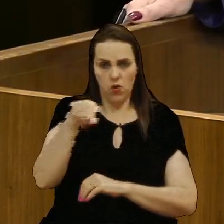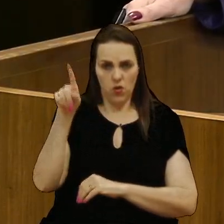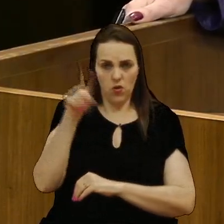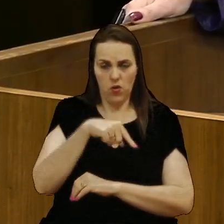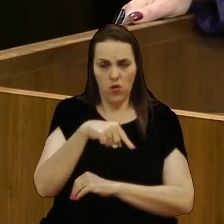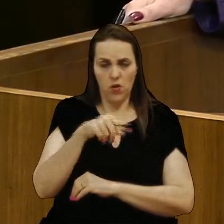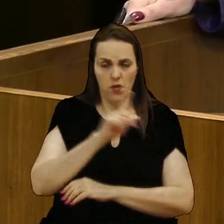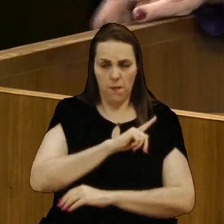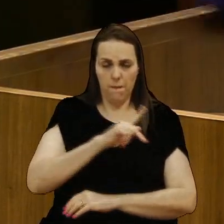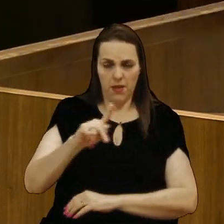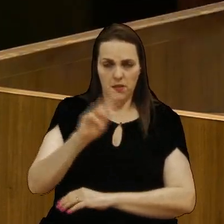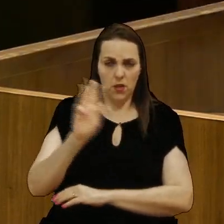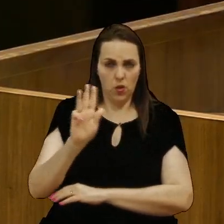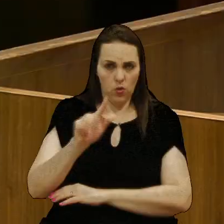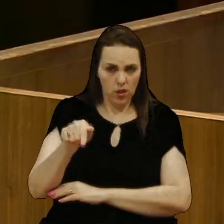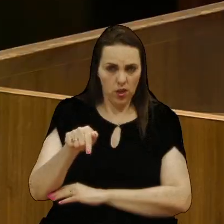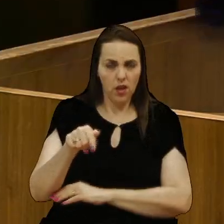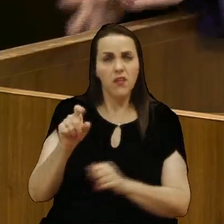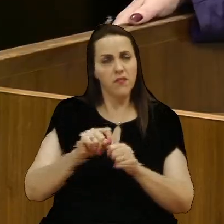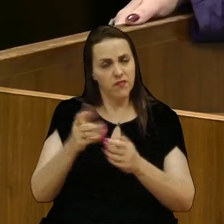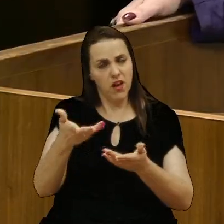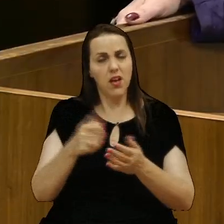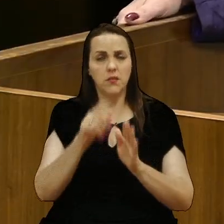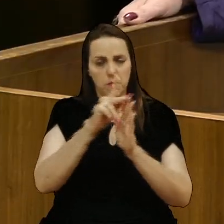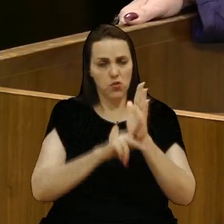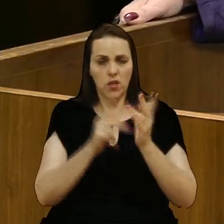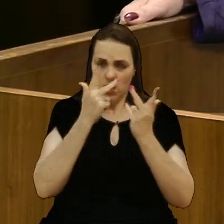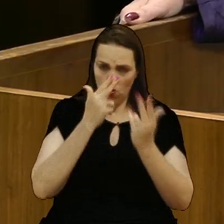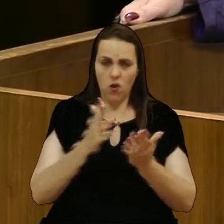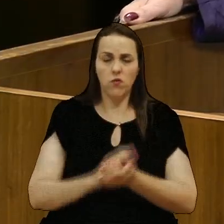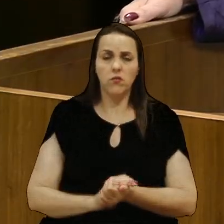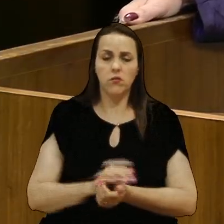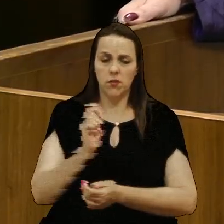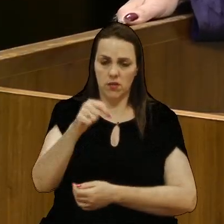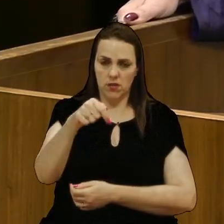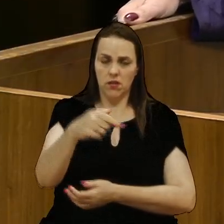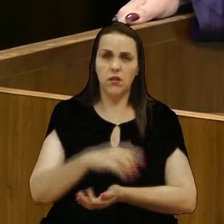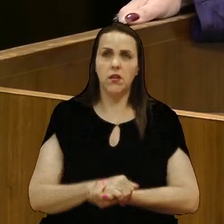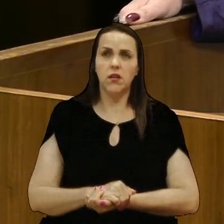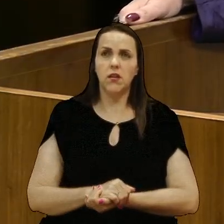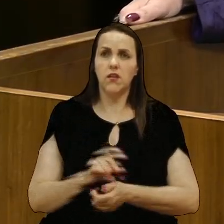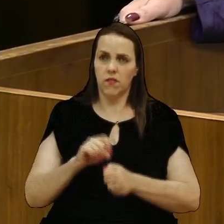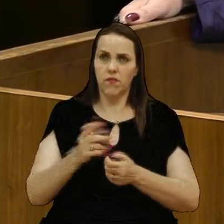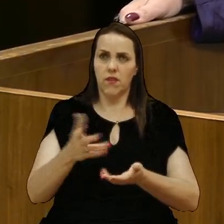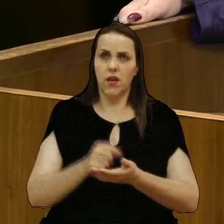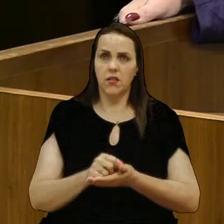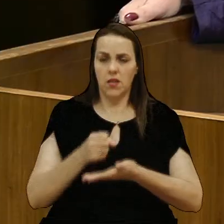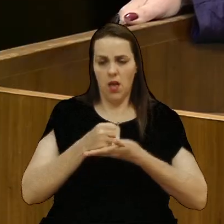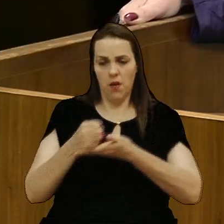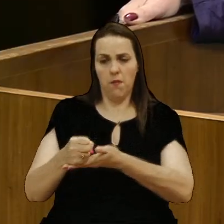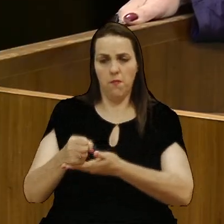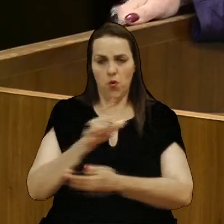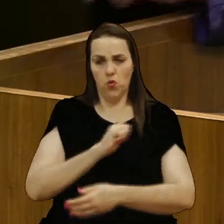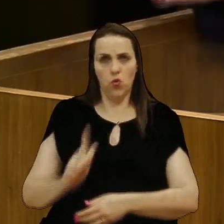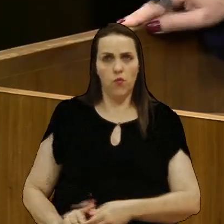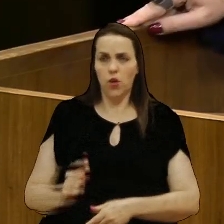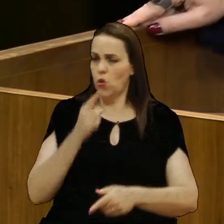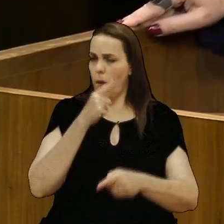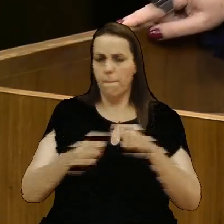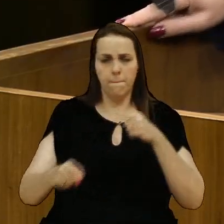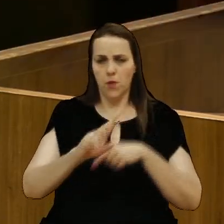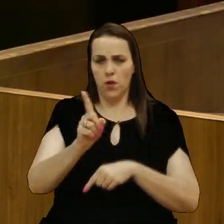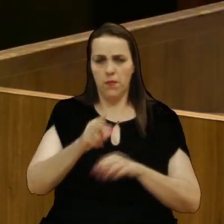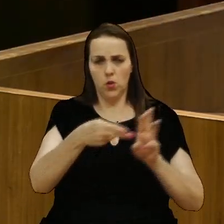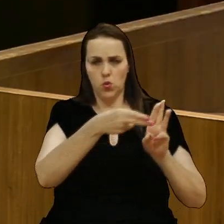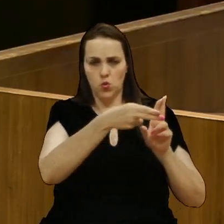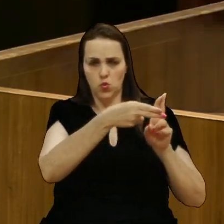do presidente, que faça um projeto igual aqui, faz parte da base, não é proibido o